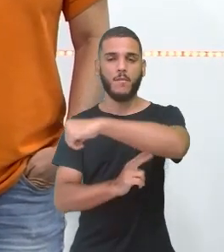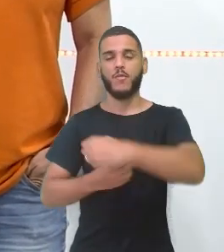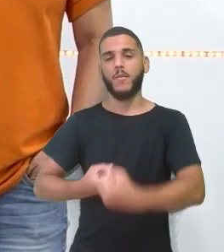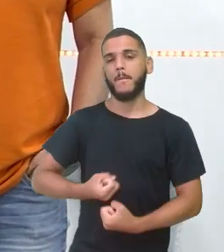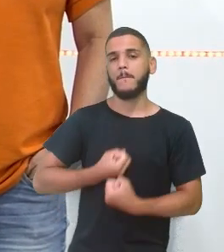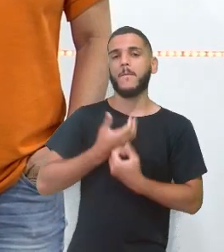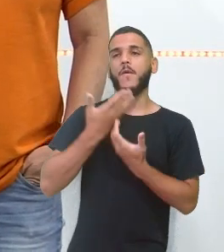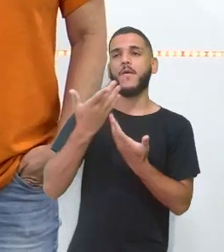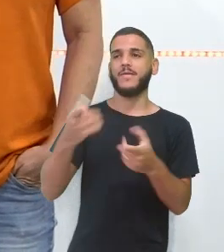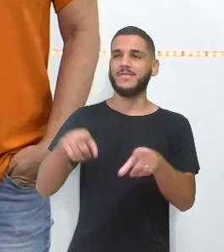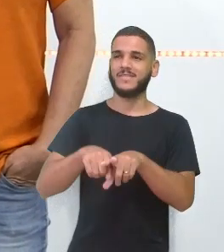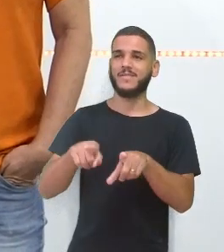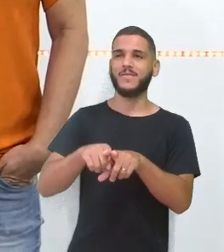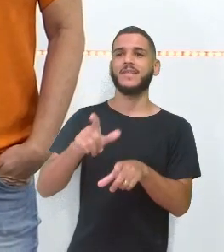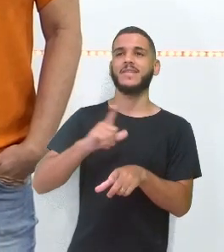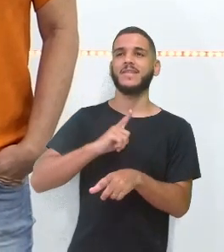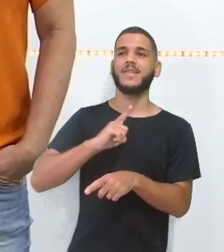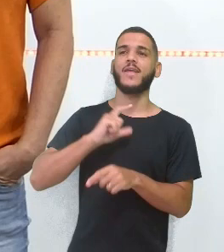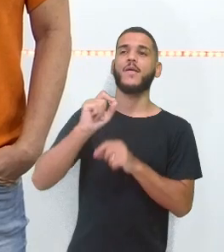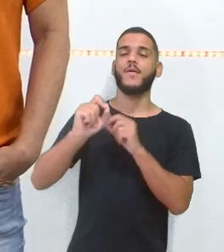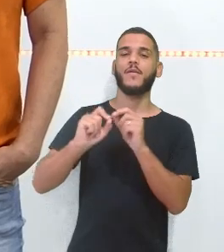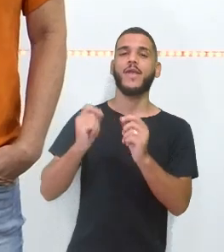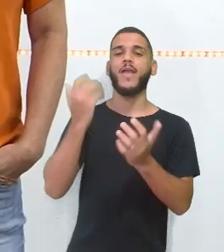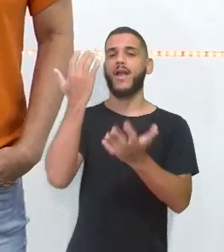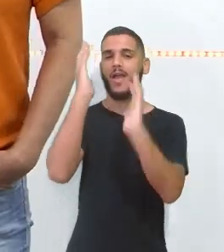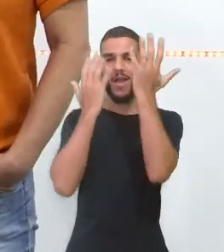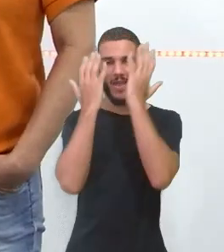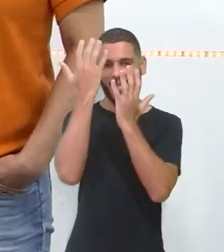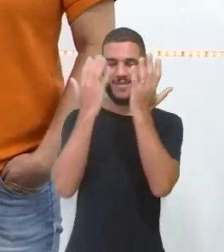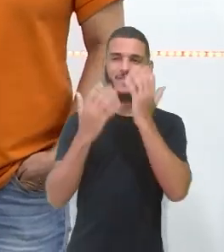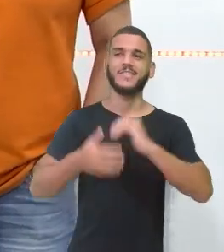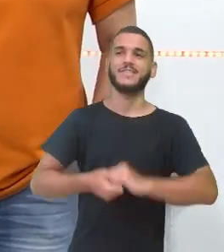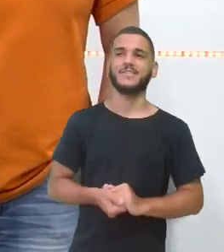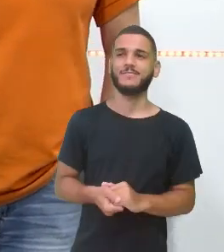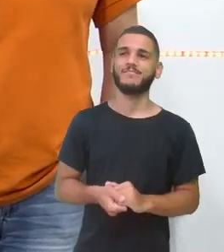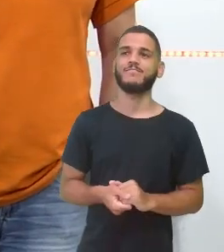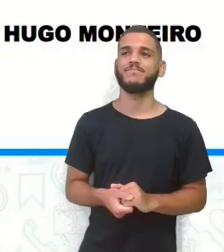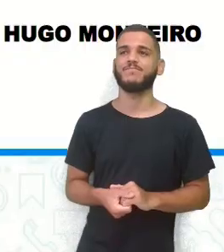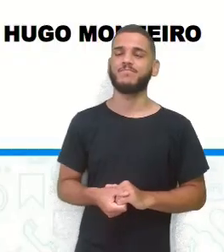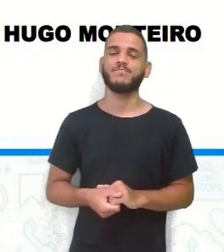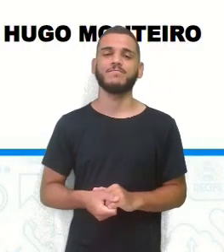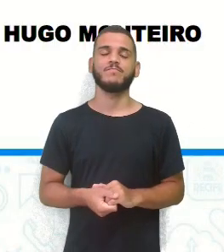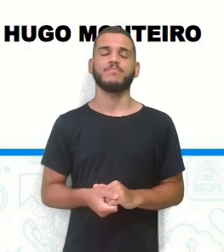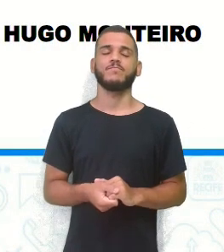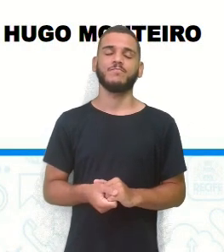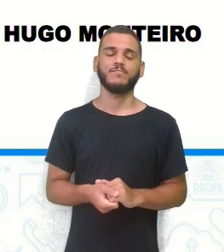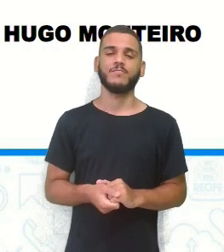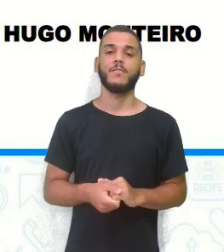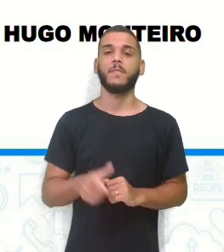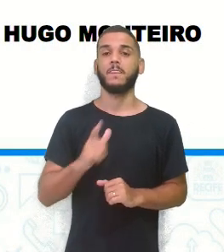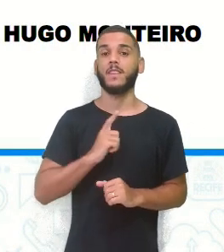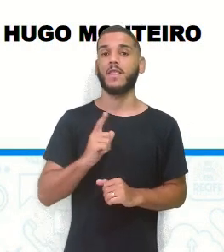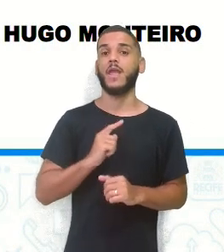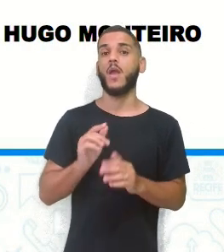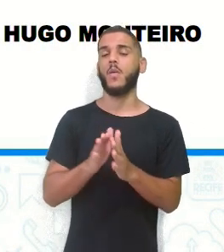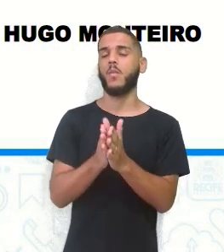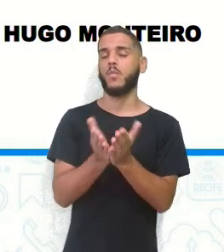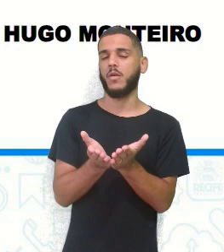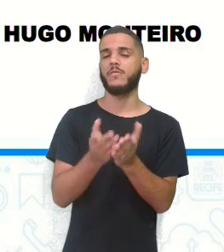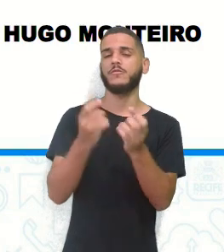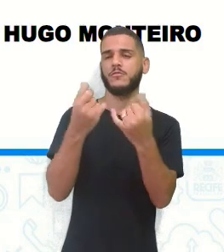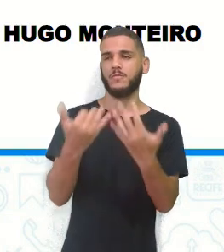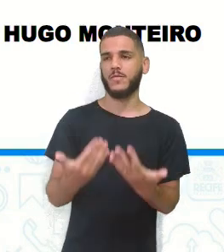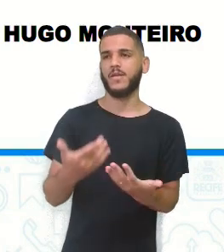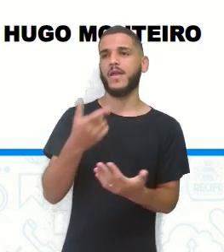uma viagem agora. Olha, isso aí é de Lenice Gomes, tá? E Hugo Monteiro. Tem um livrinho que fala justamente sobre isso aí, que é